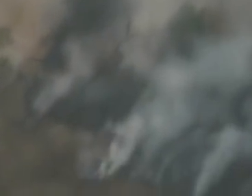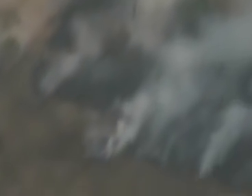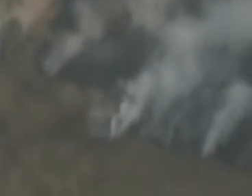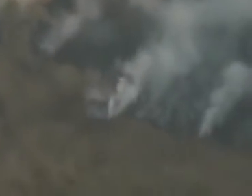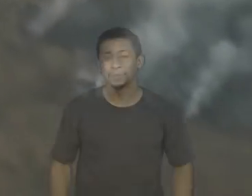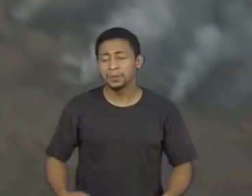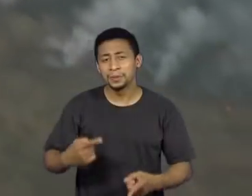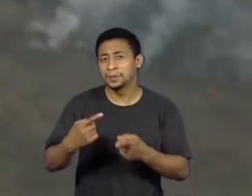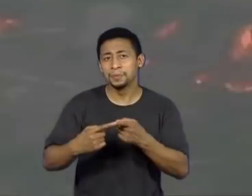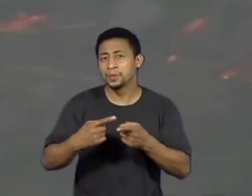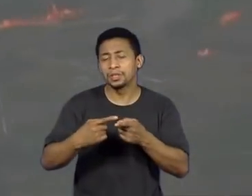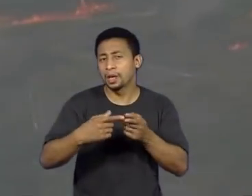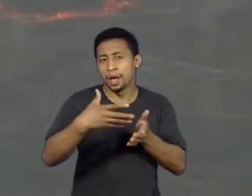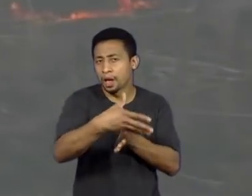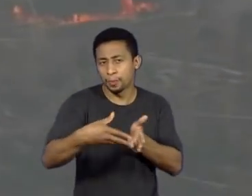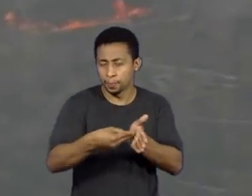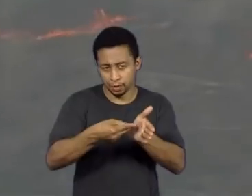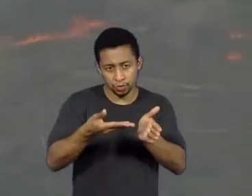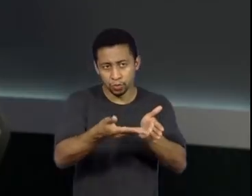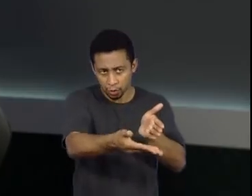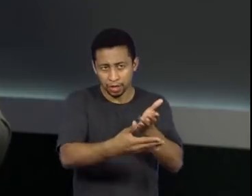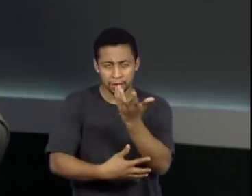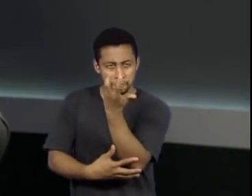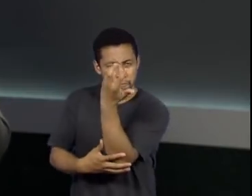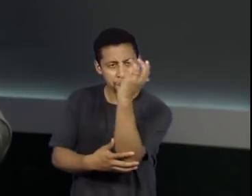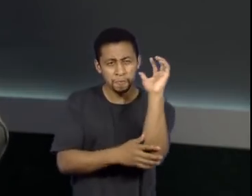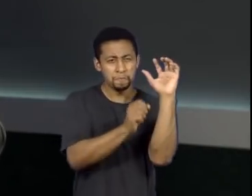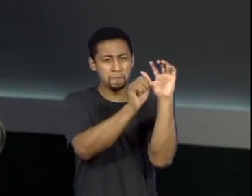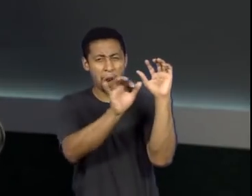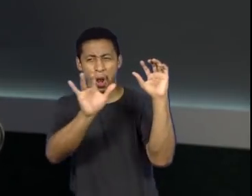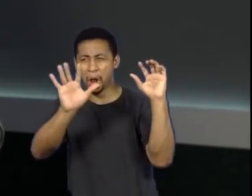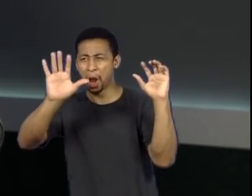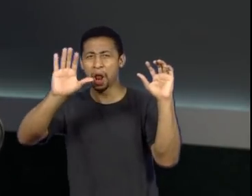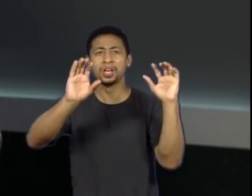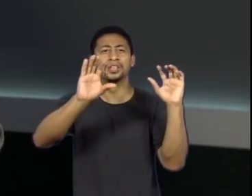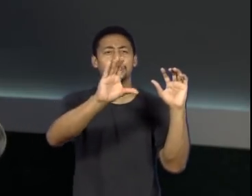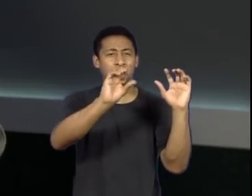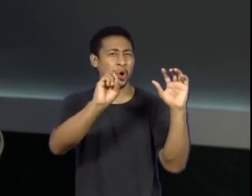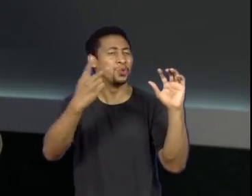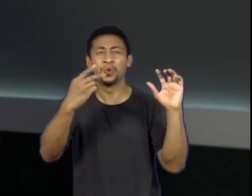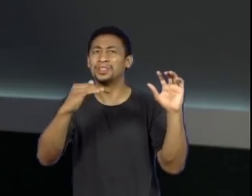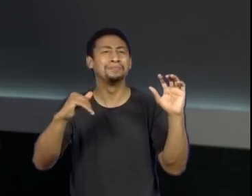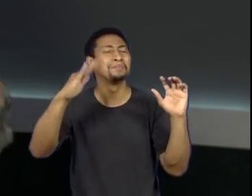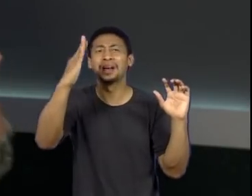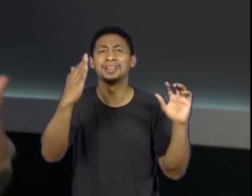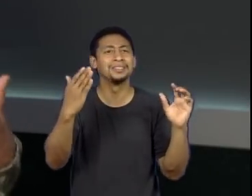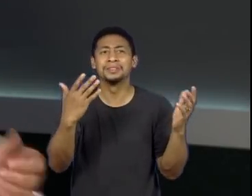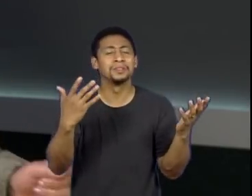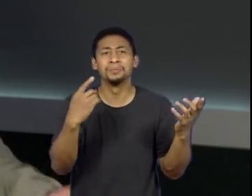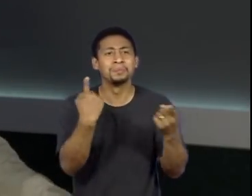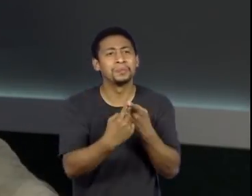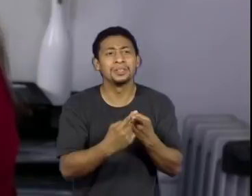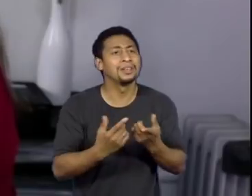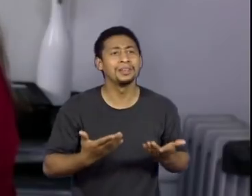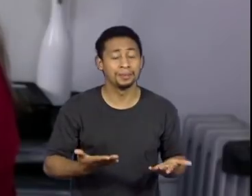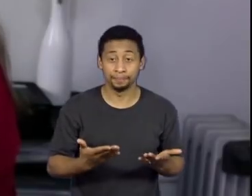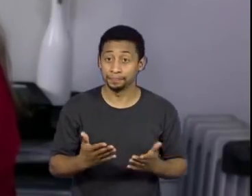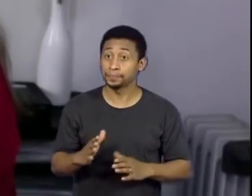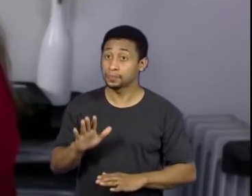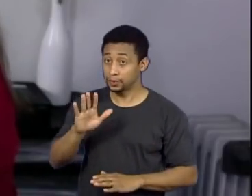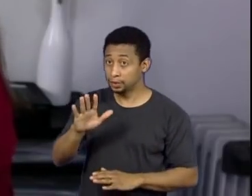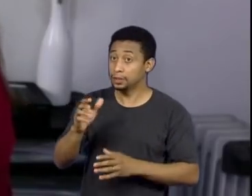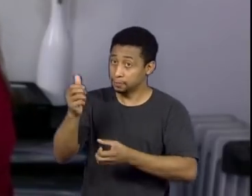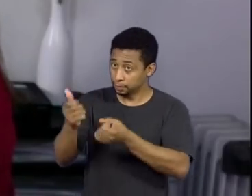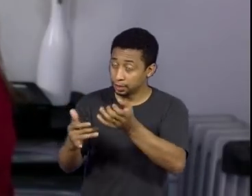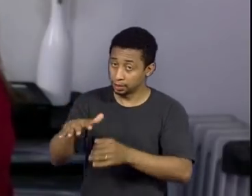Por que a Amazônia ela passou a emitir mais carbono do que absorver? Que processo é esse? Em primeiro